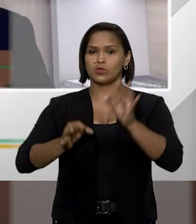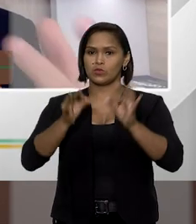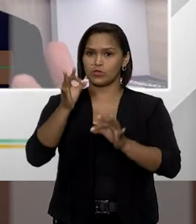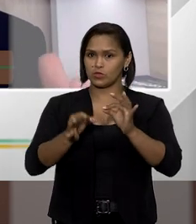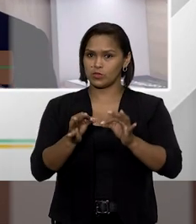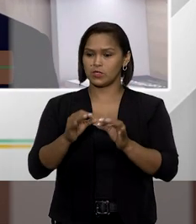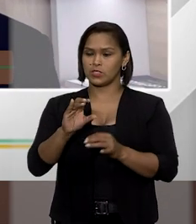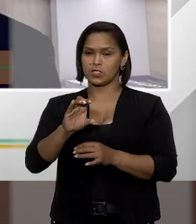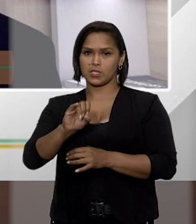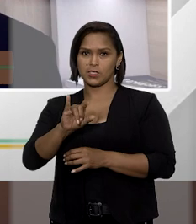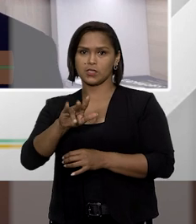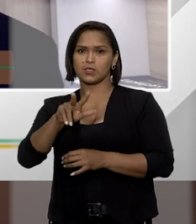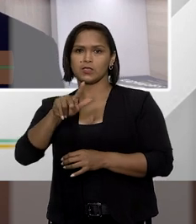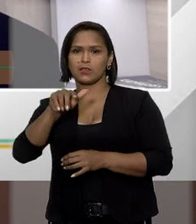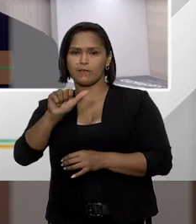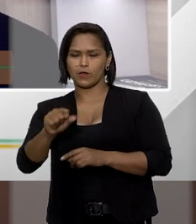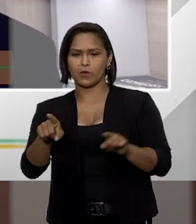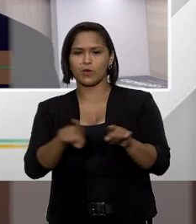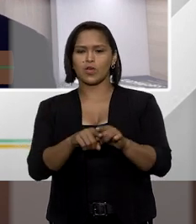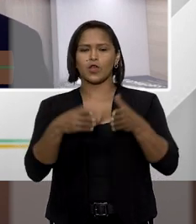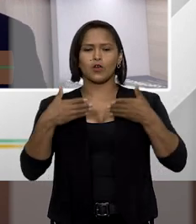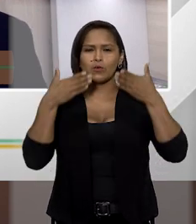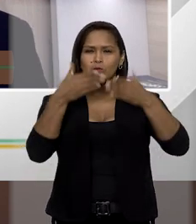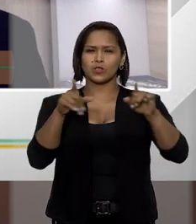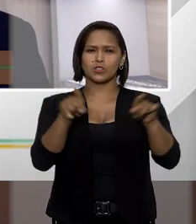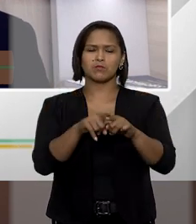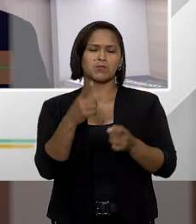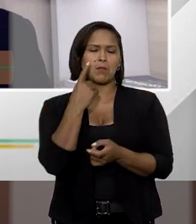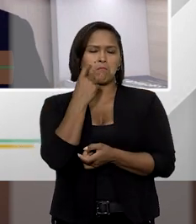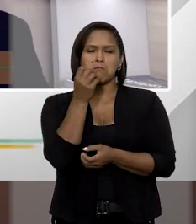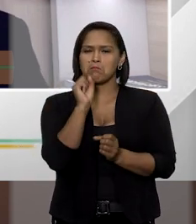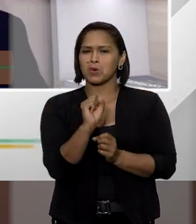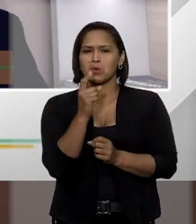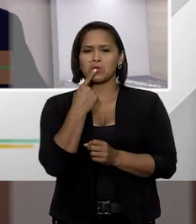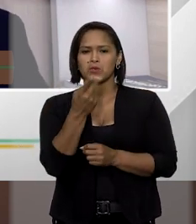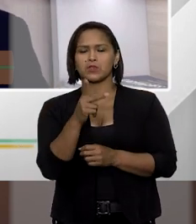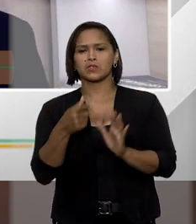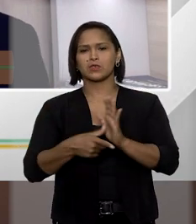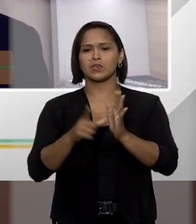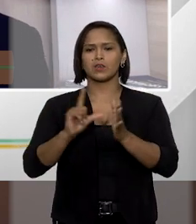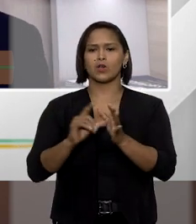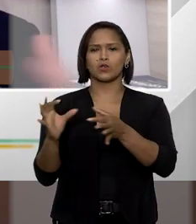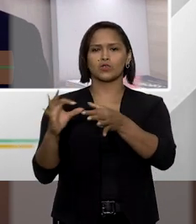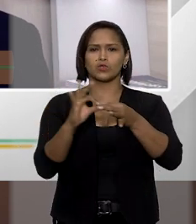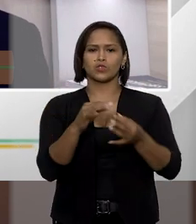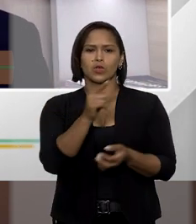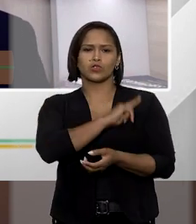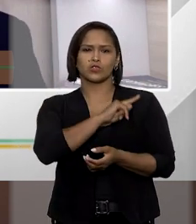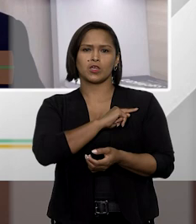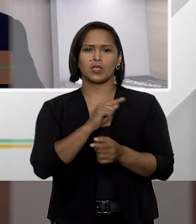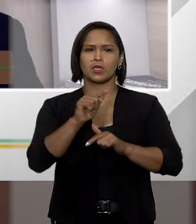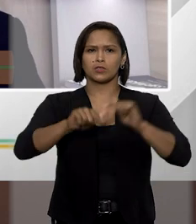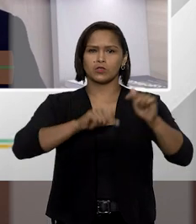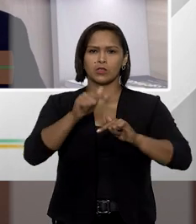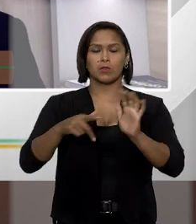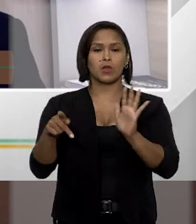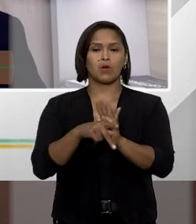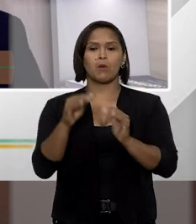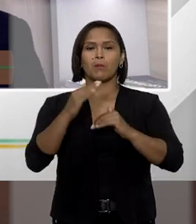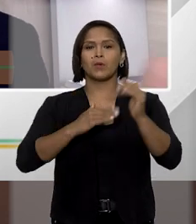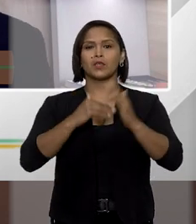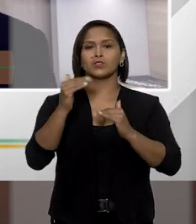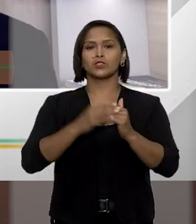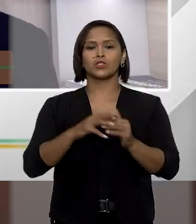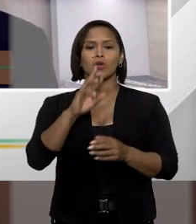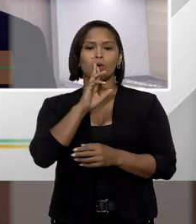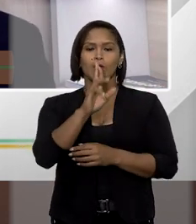jurídica no campo civil, que se dá de forma objetiva, e aqui pouco interessa se o preposto, se o sócio, se o gerente, se o empregado